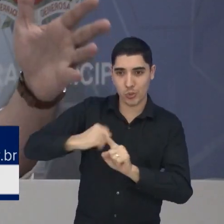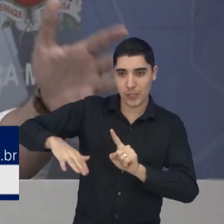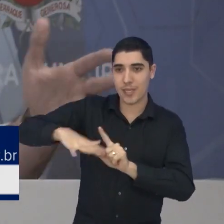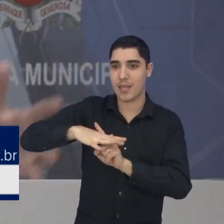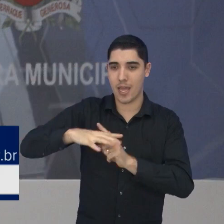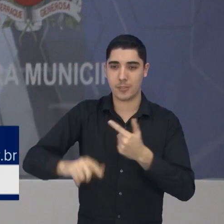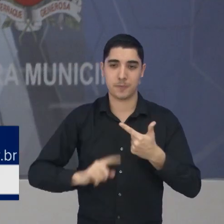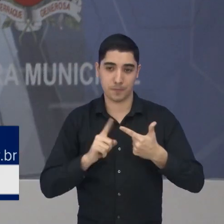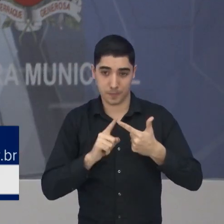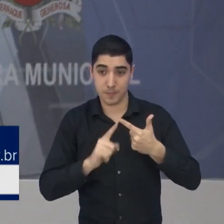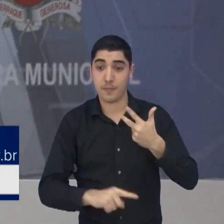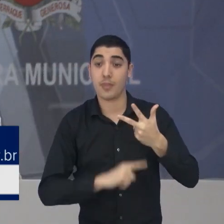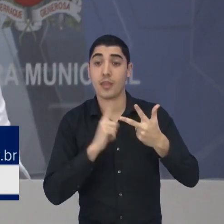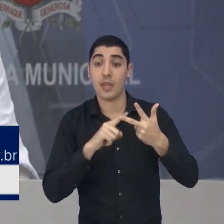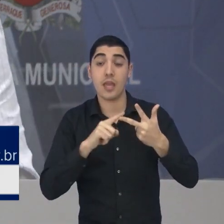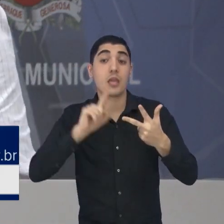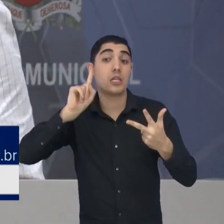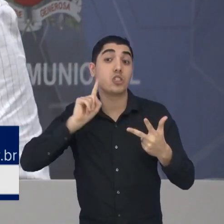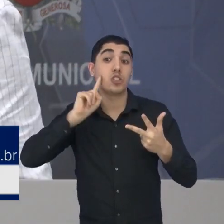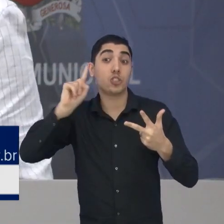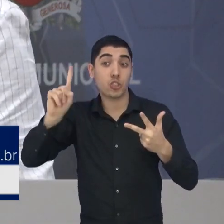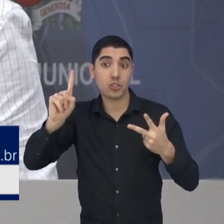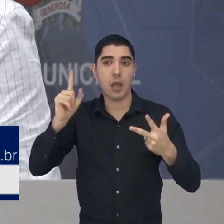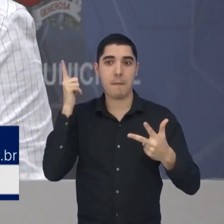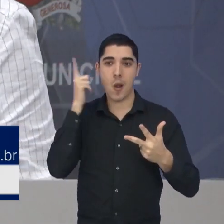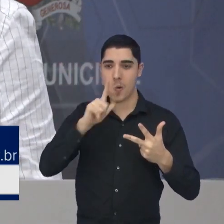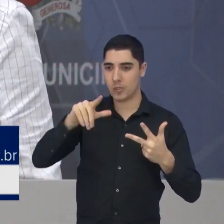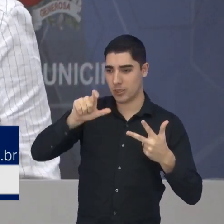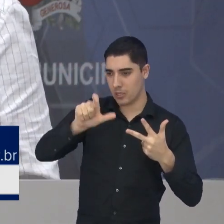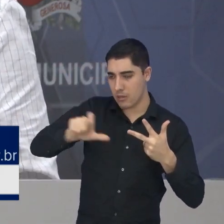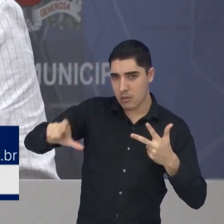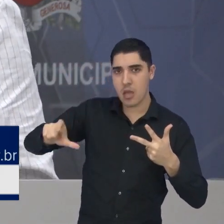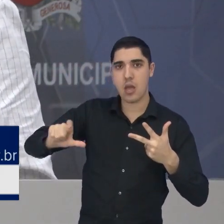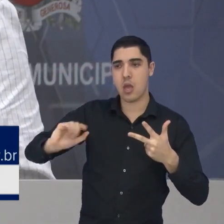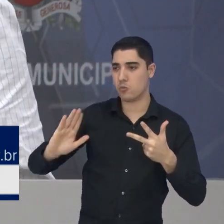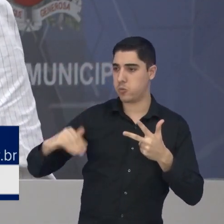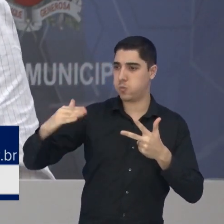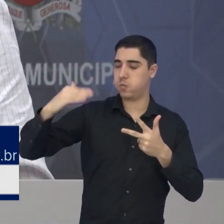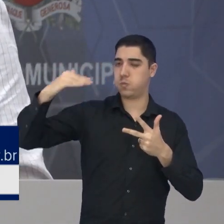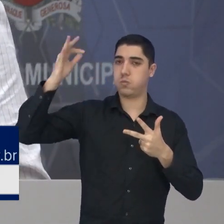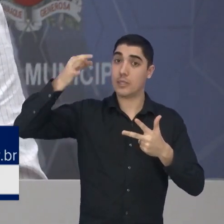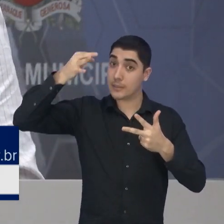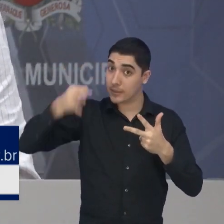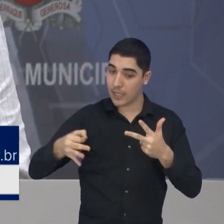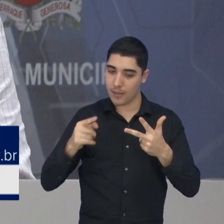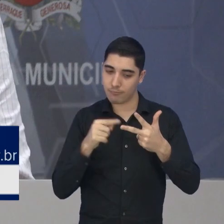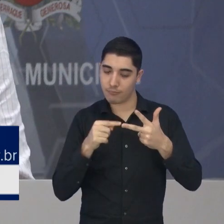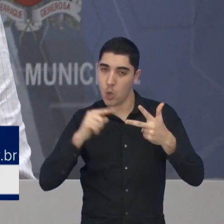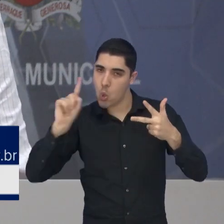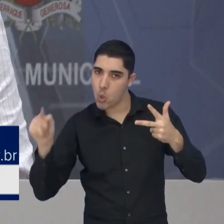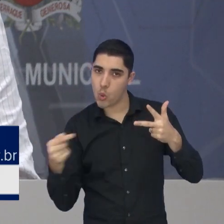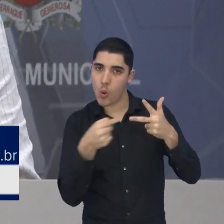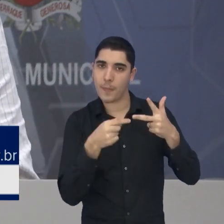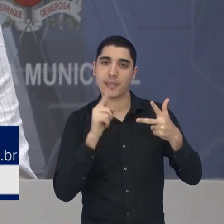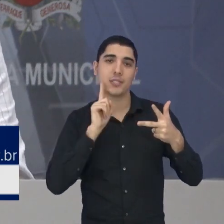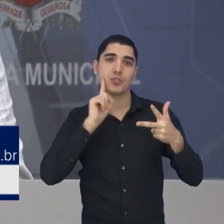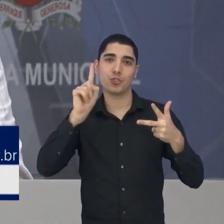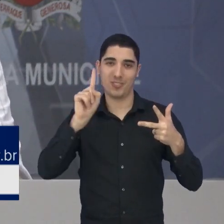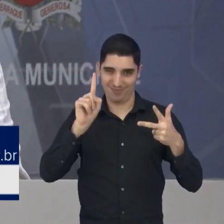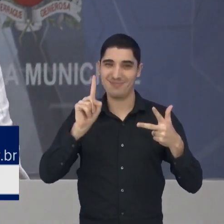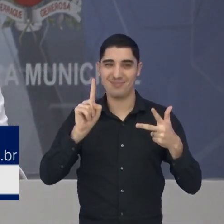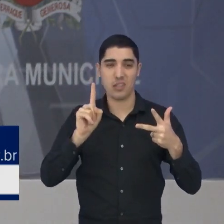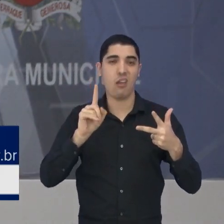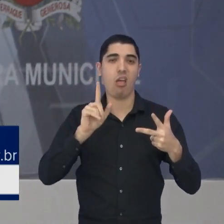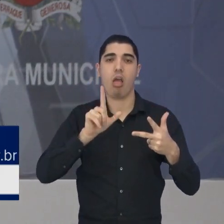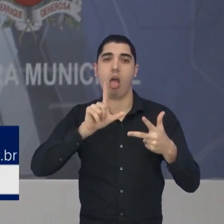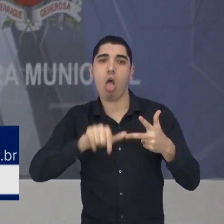para que a casa possa analisar, possa se debruçar sobre cada um dos projetos, sem esse